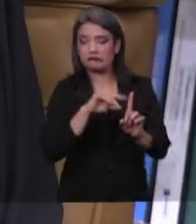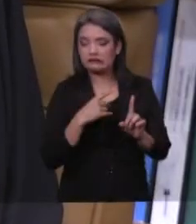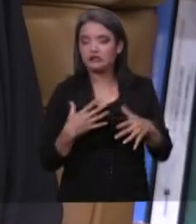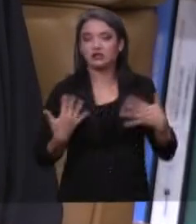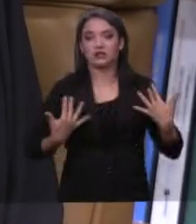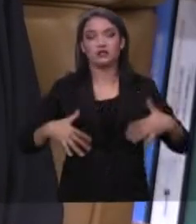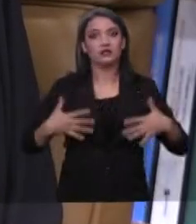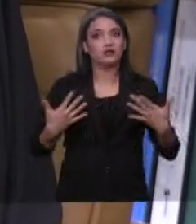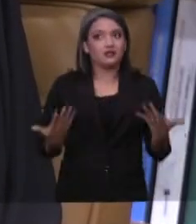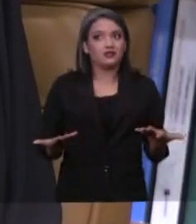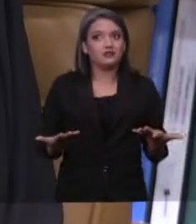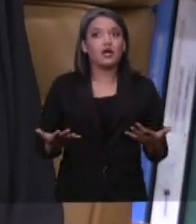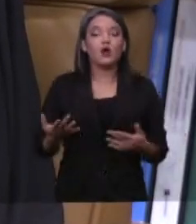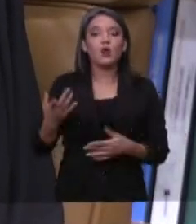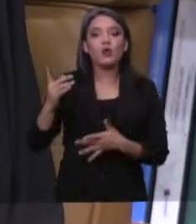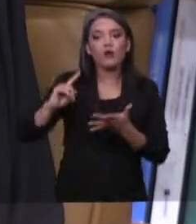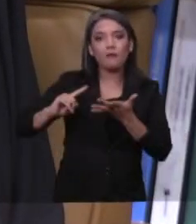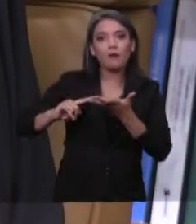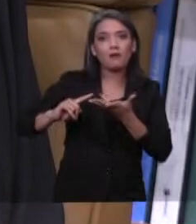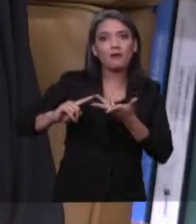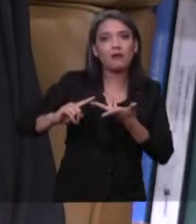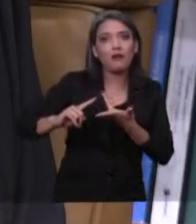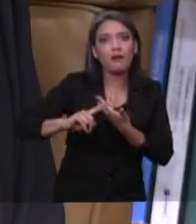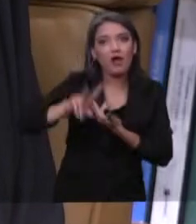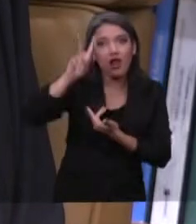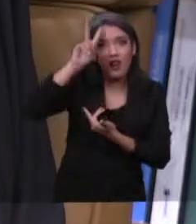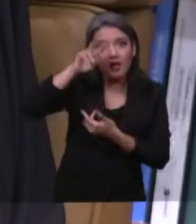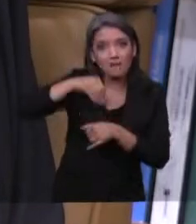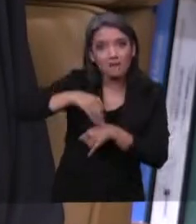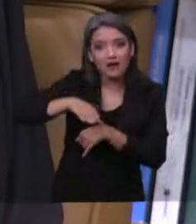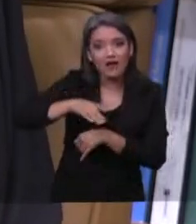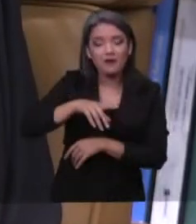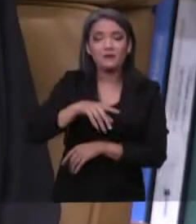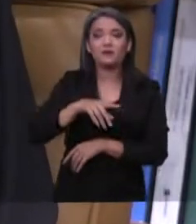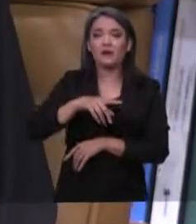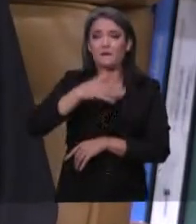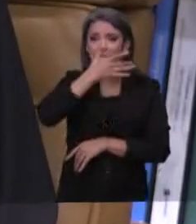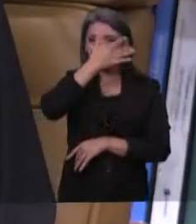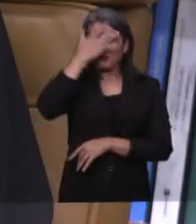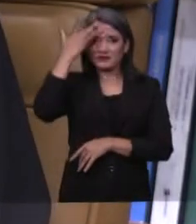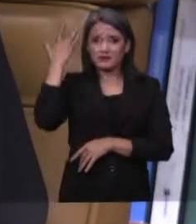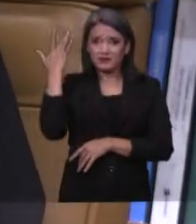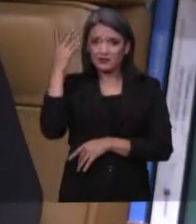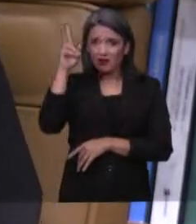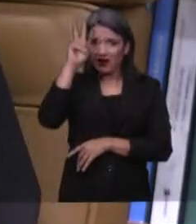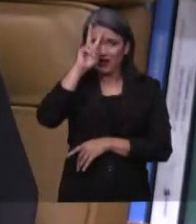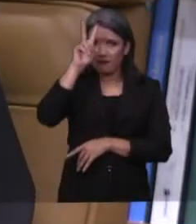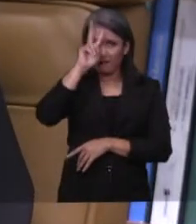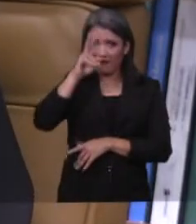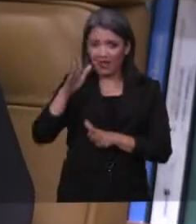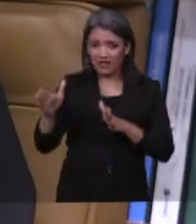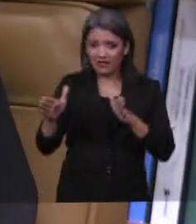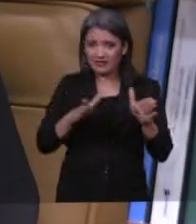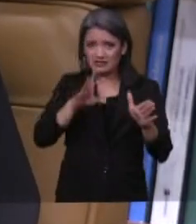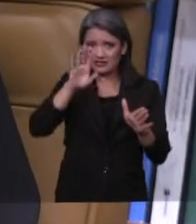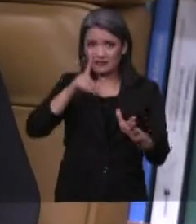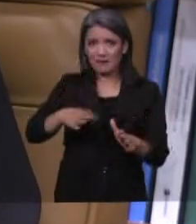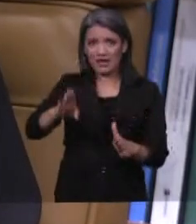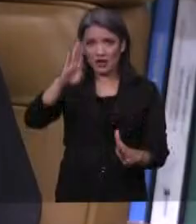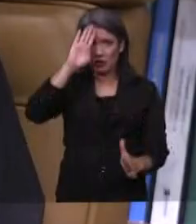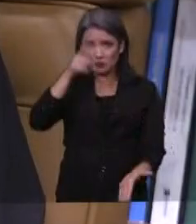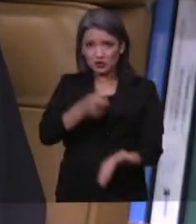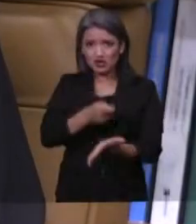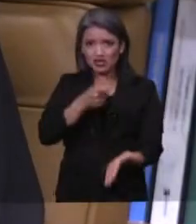brasileira. Eu estou reavivando esses fatos para que ninguém fantasie o período ditatorial como um período